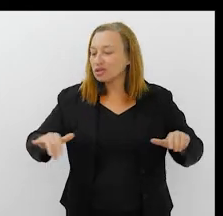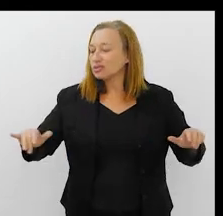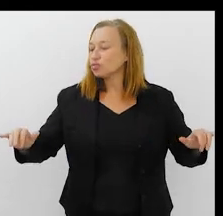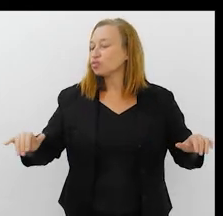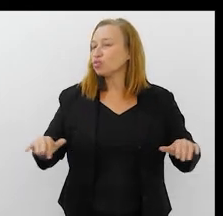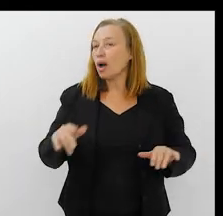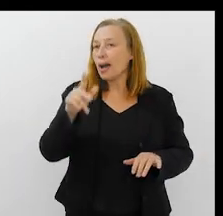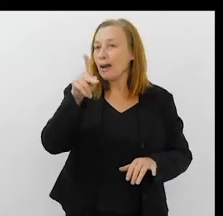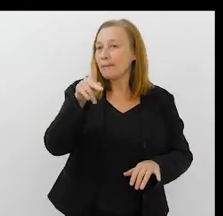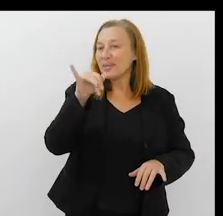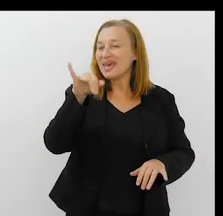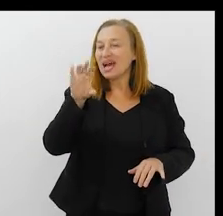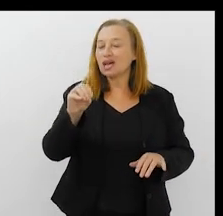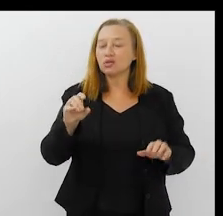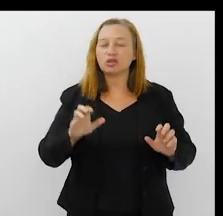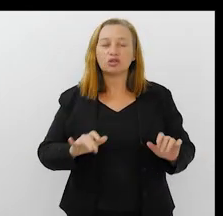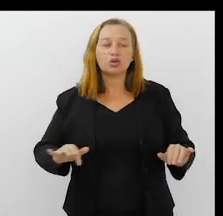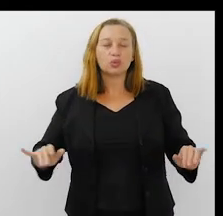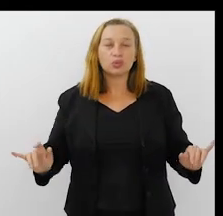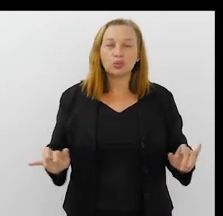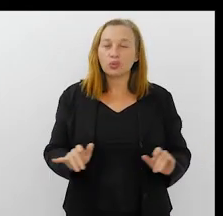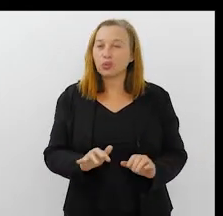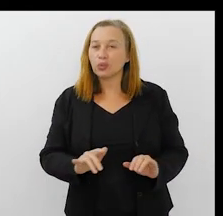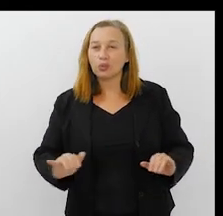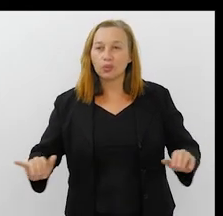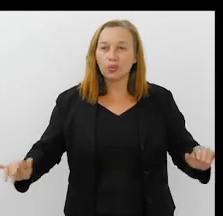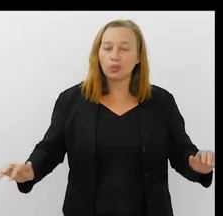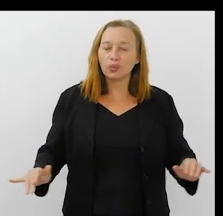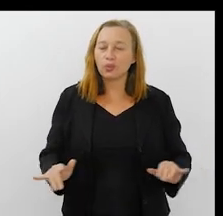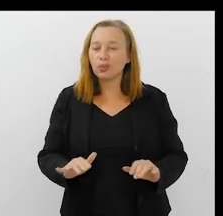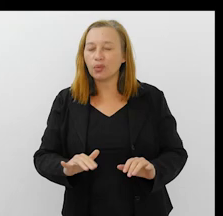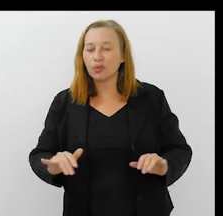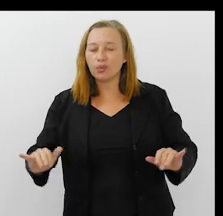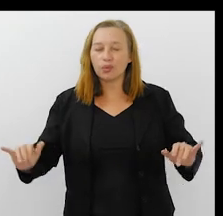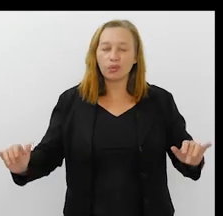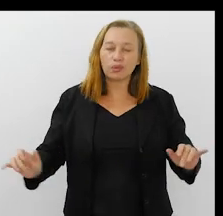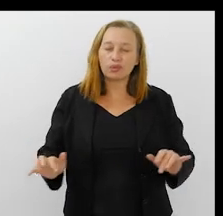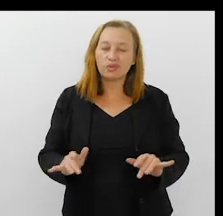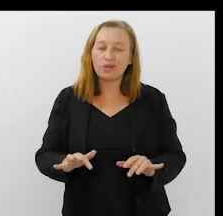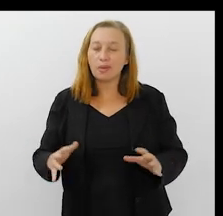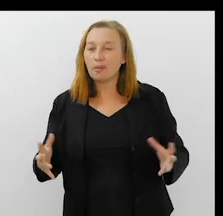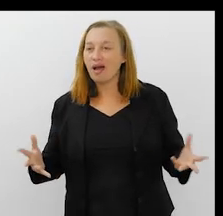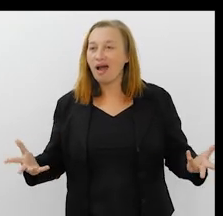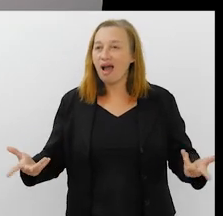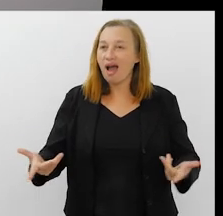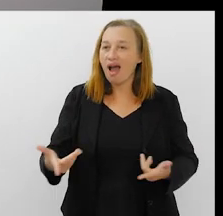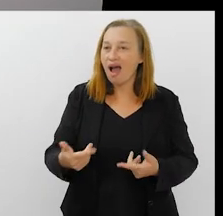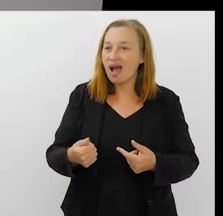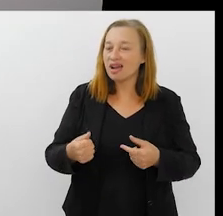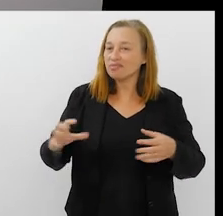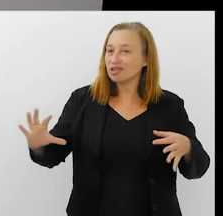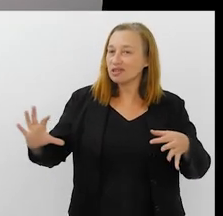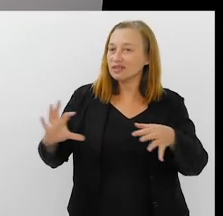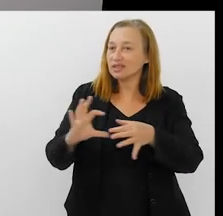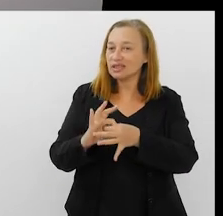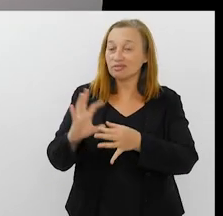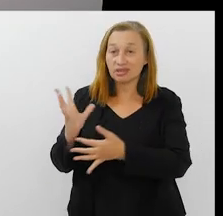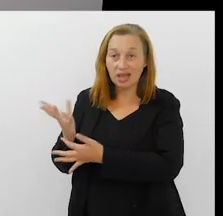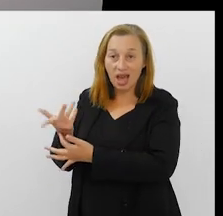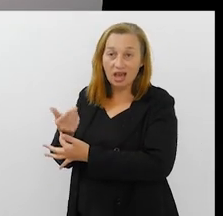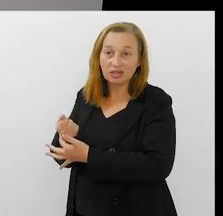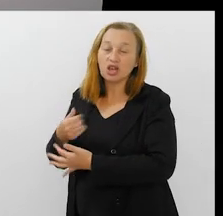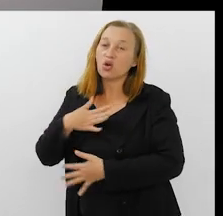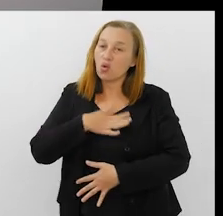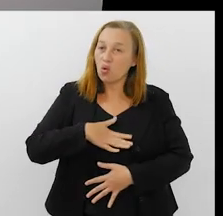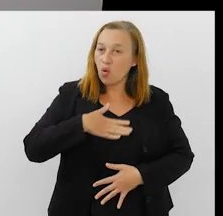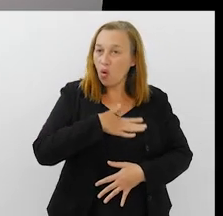piano, assim, porque eu encontro uma habilidade bacana sua. Né? Cruzamento das artes, né? É. E